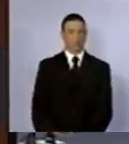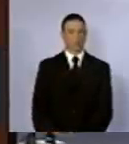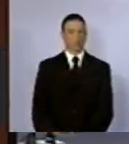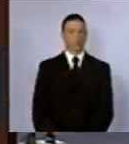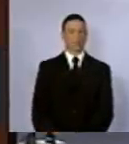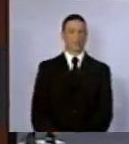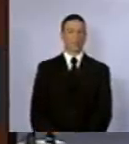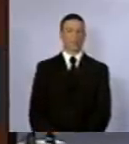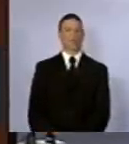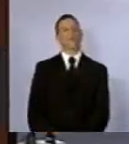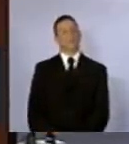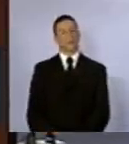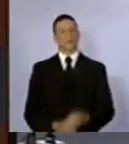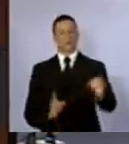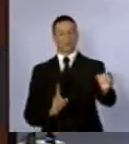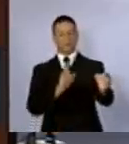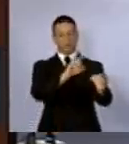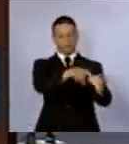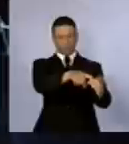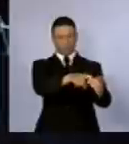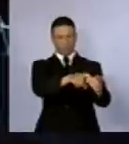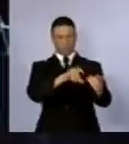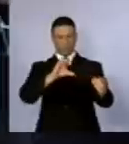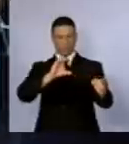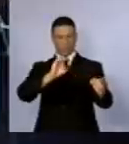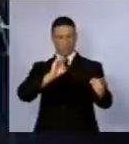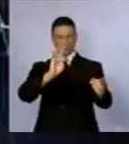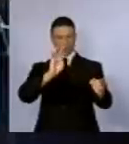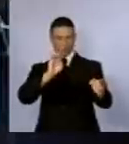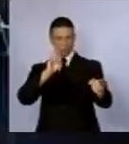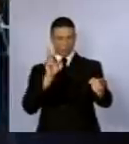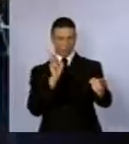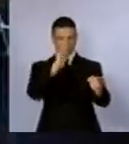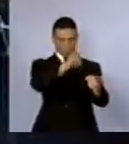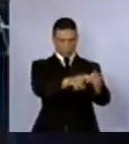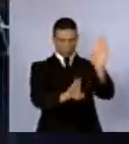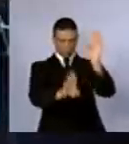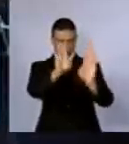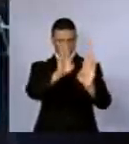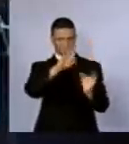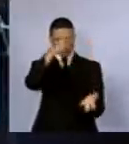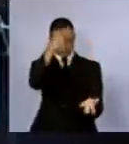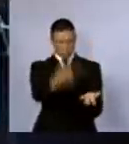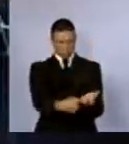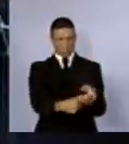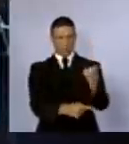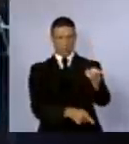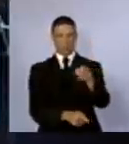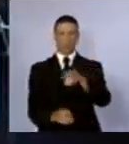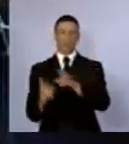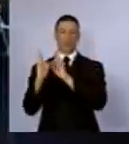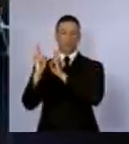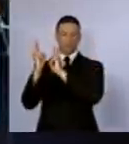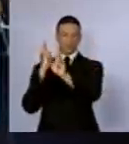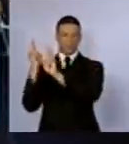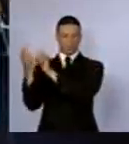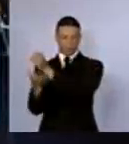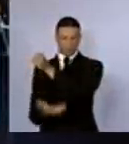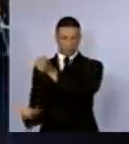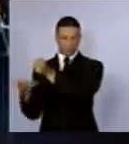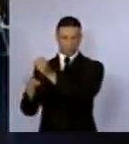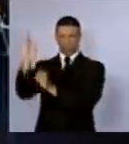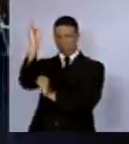Nesse convênio que a gente fez com o CEPEL, também podemos confirmar aquilo que a ANEEL já apresentou, de que a rede básica nacional, né, a